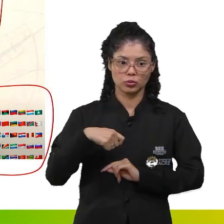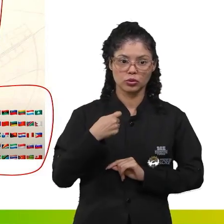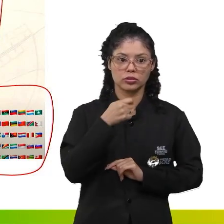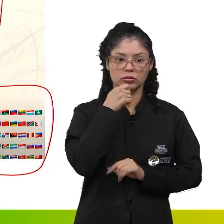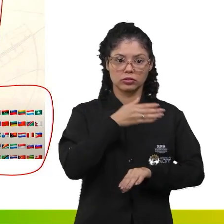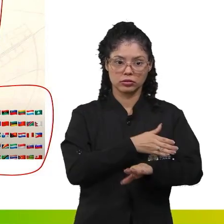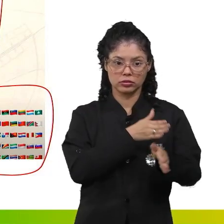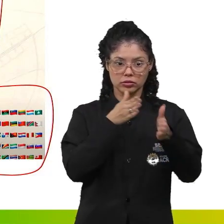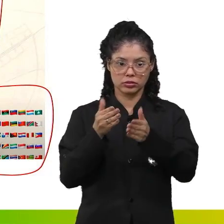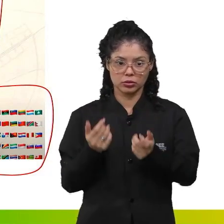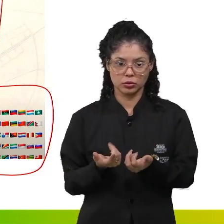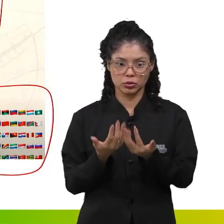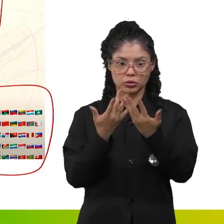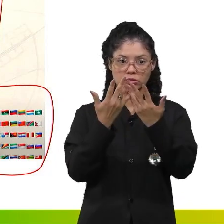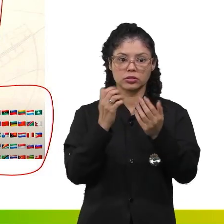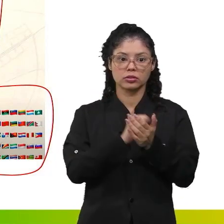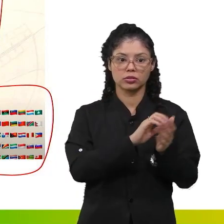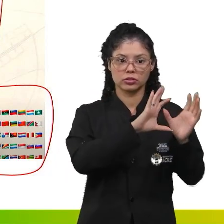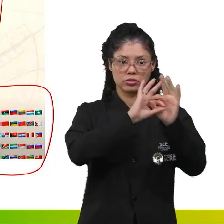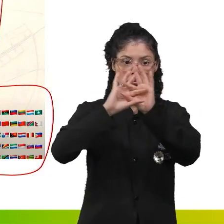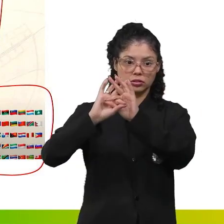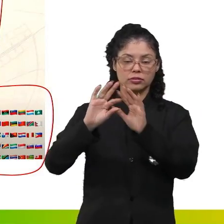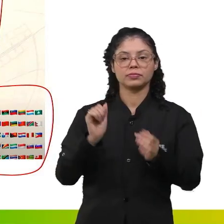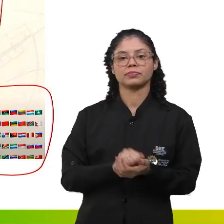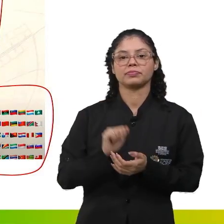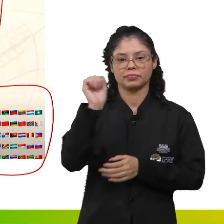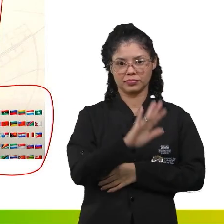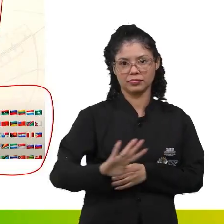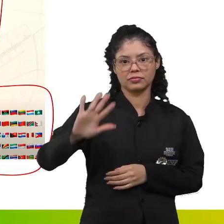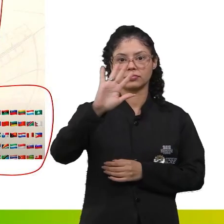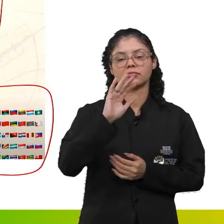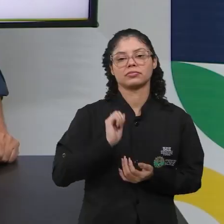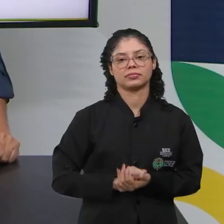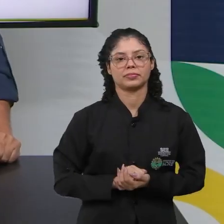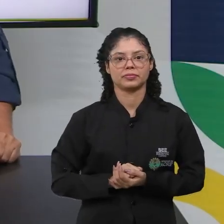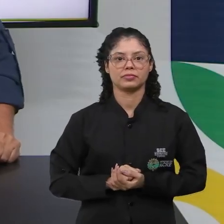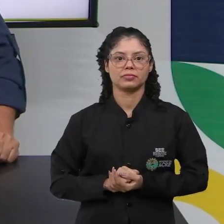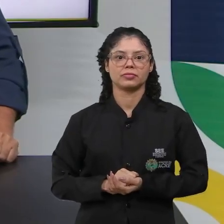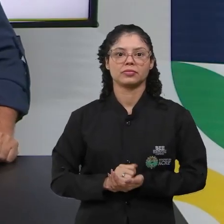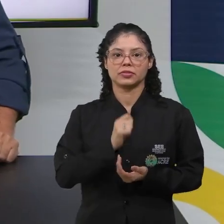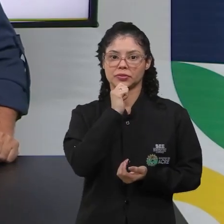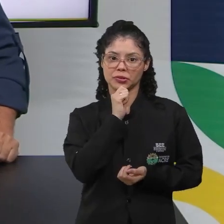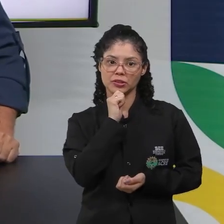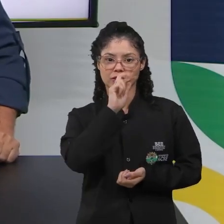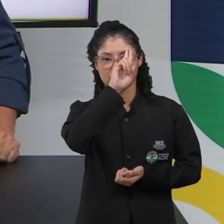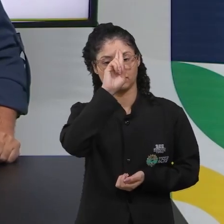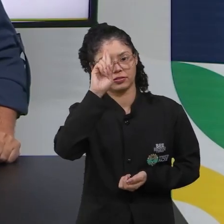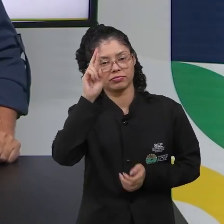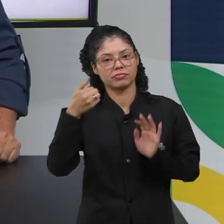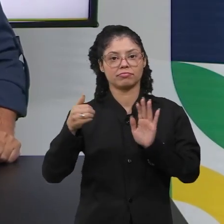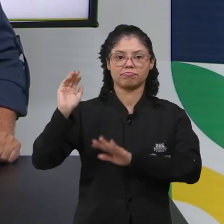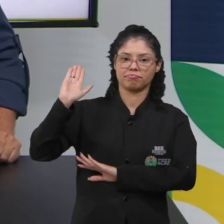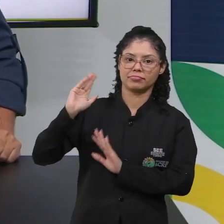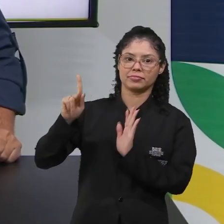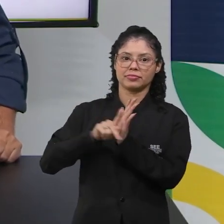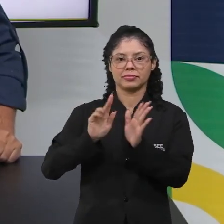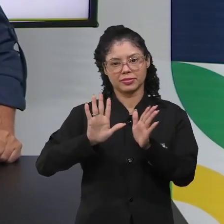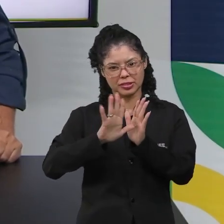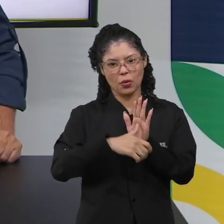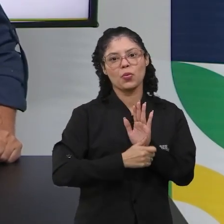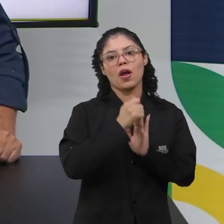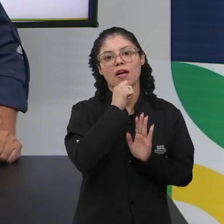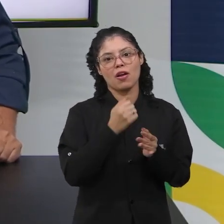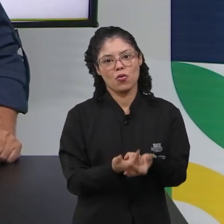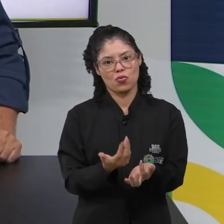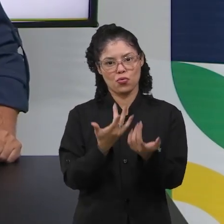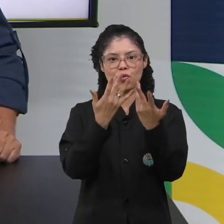simboliza a passagem da chama do espírito olímpico entre as nações. Aí temos como alusão a história de Prometeu, que roubou o